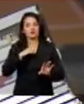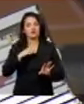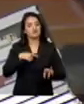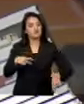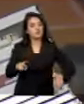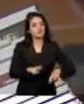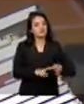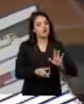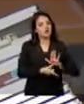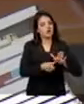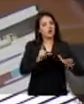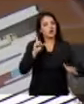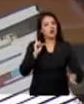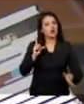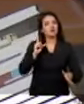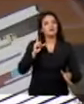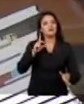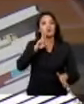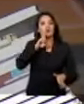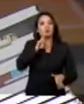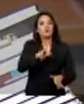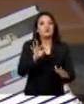maior do ato condenatório,